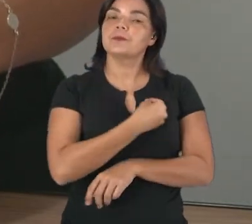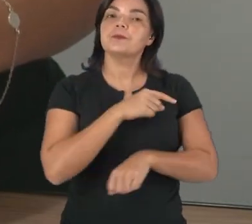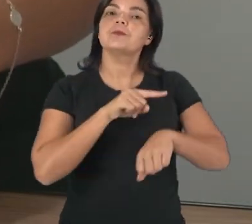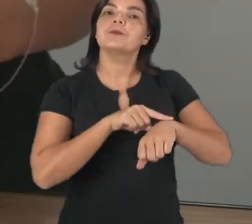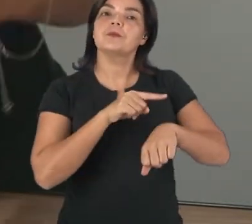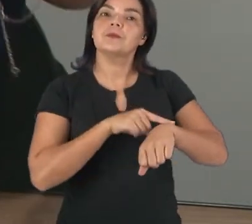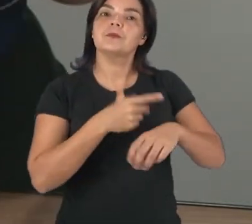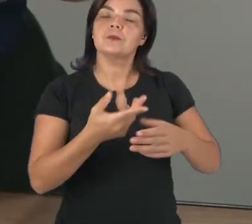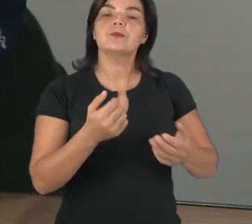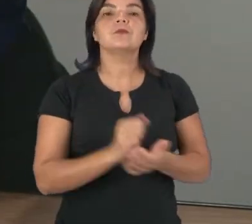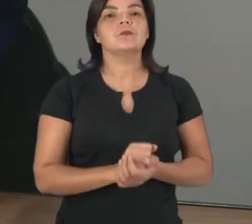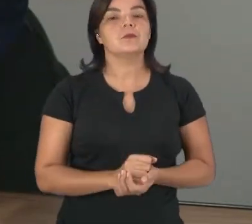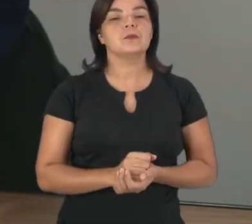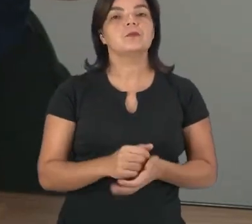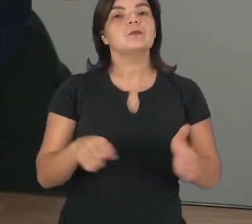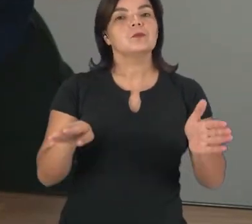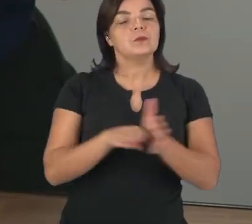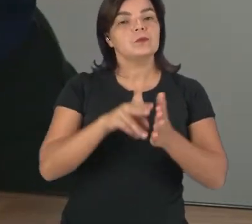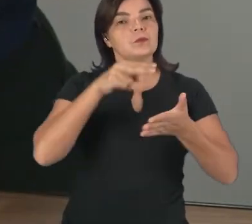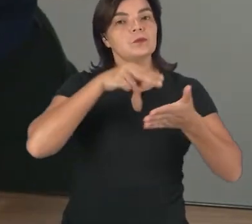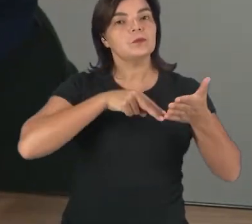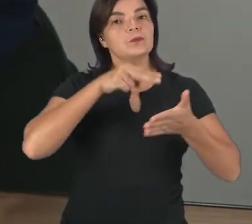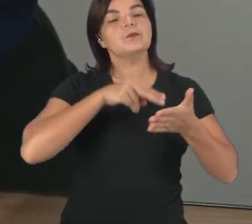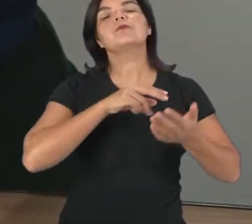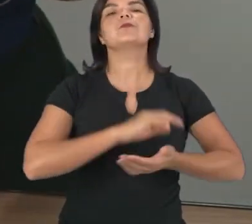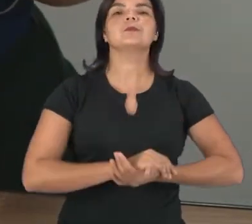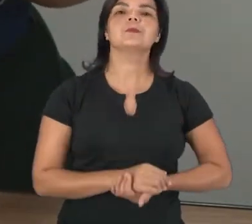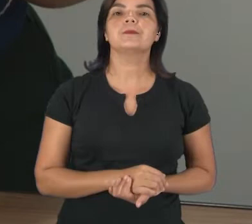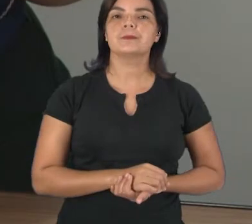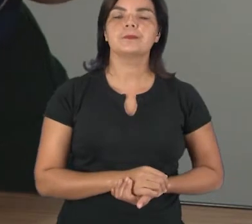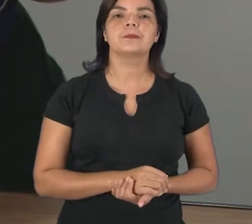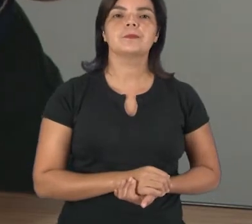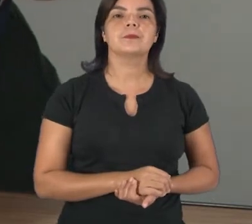que ela estiver lendo o bilhete.